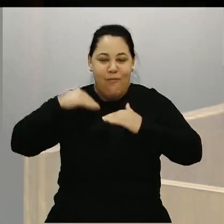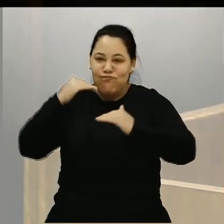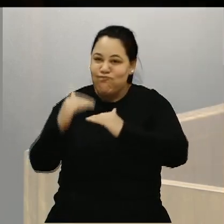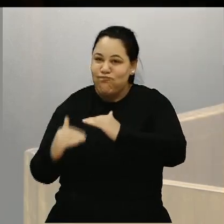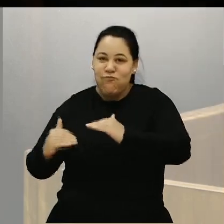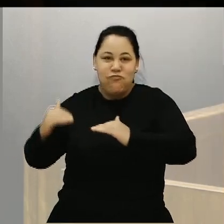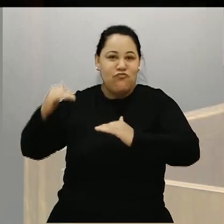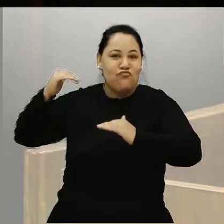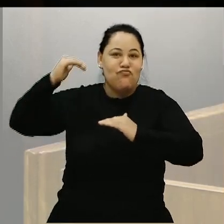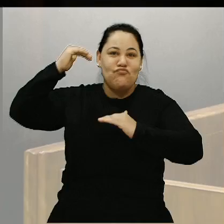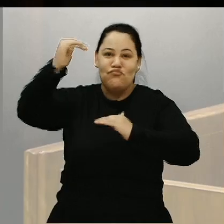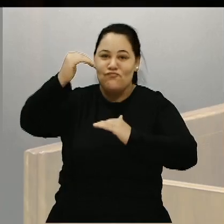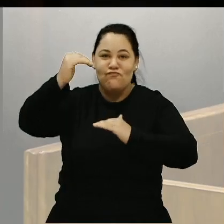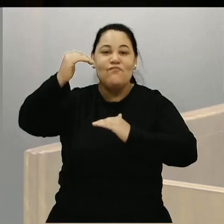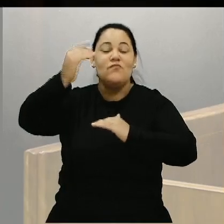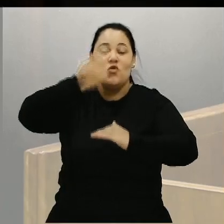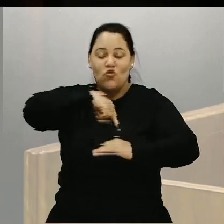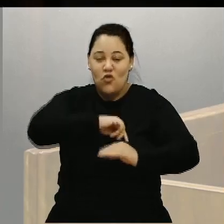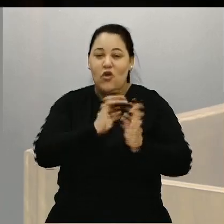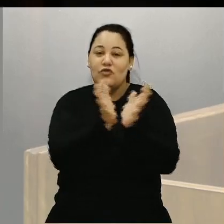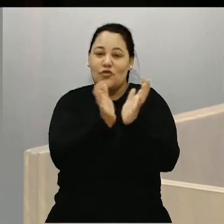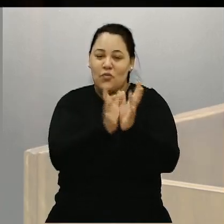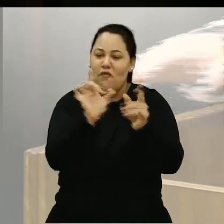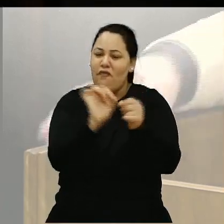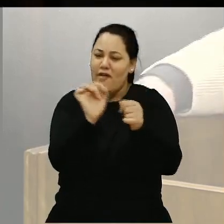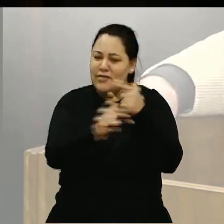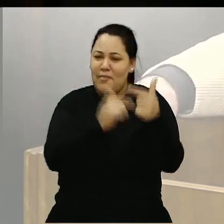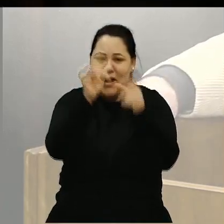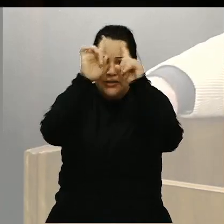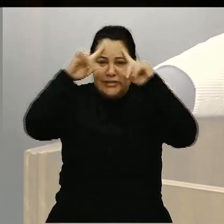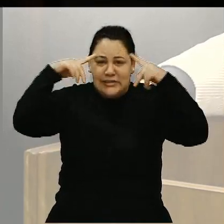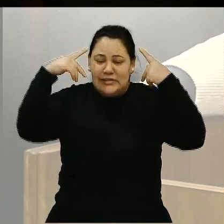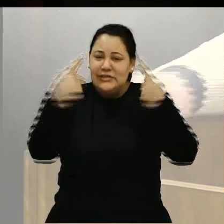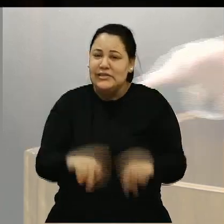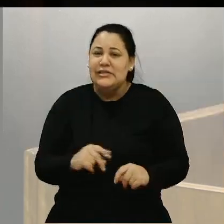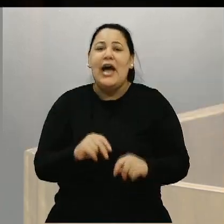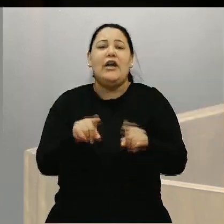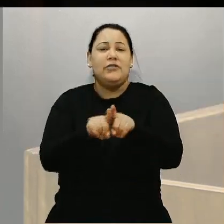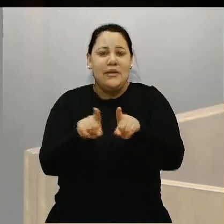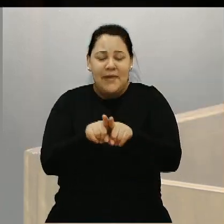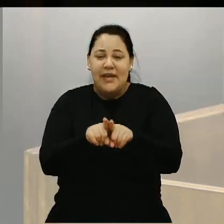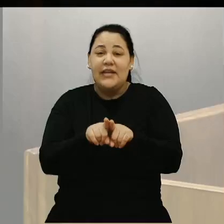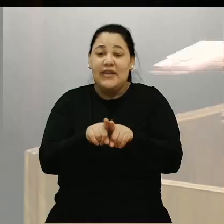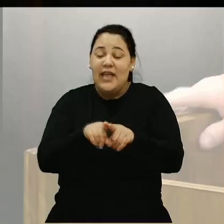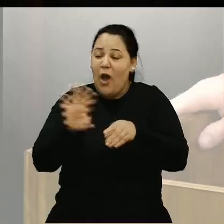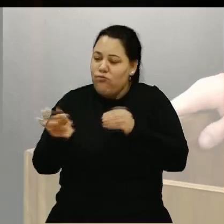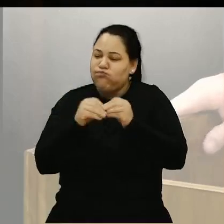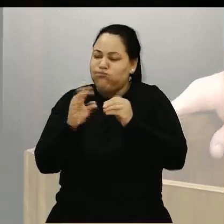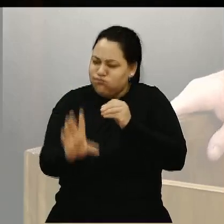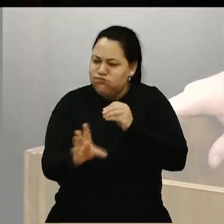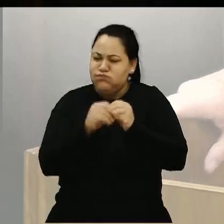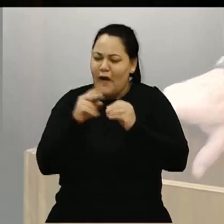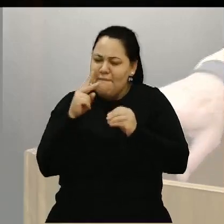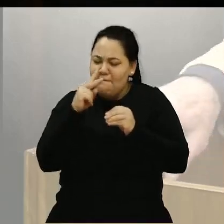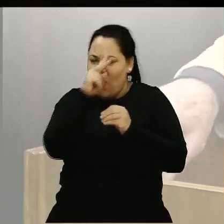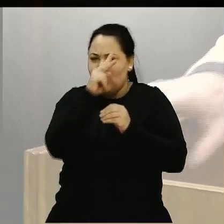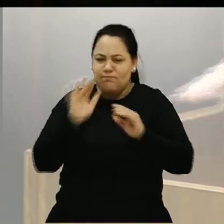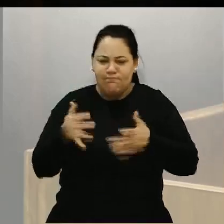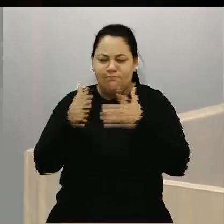frente, ela fez esse trabalho árduo desde o primeiro momento e vem agregando forças. Nós